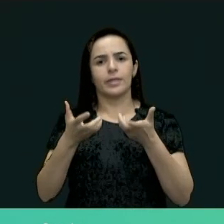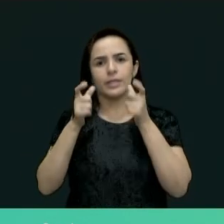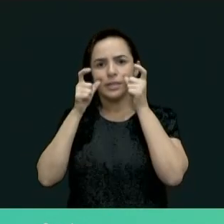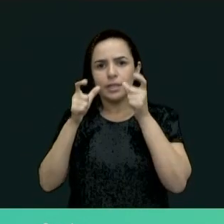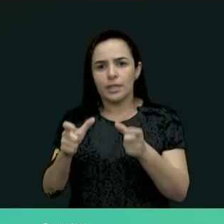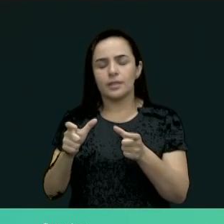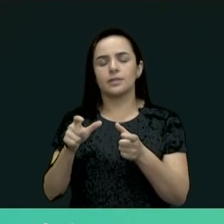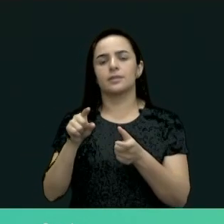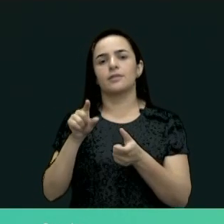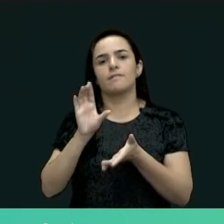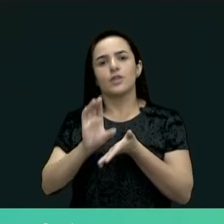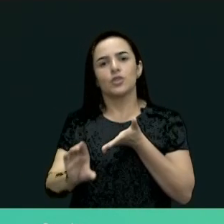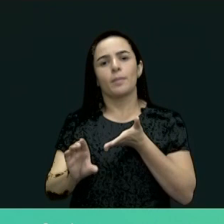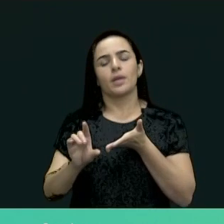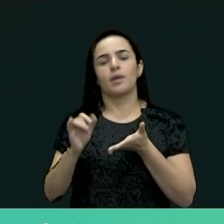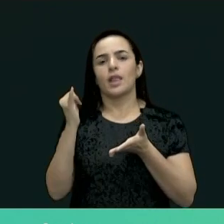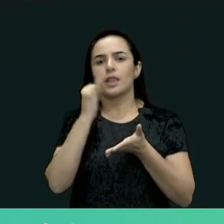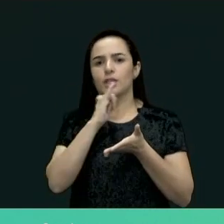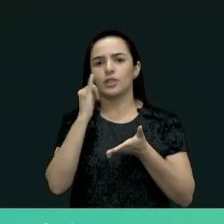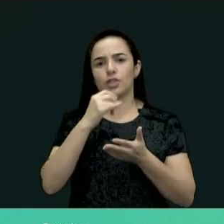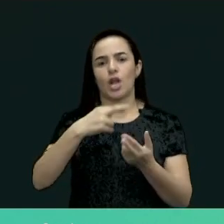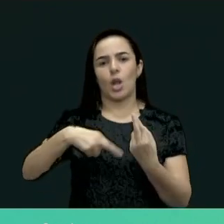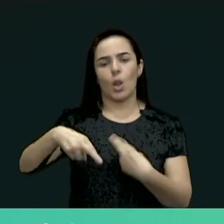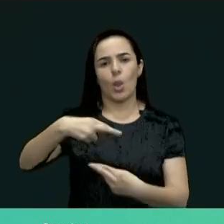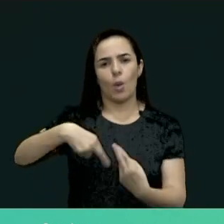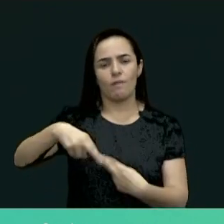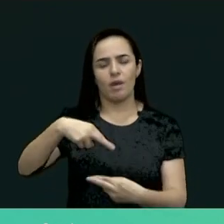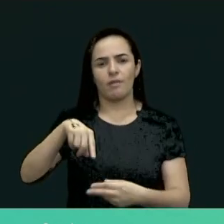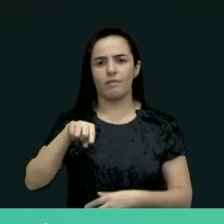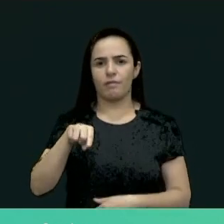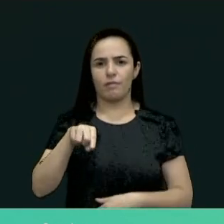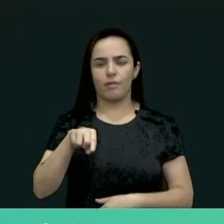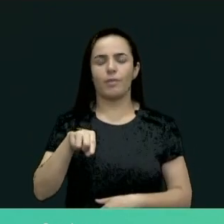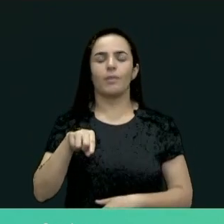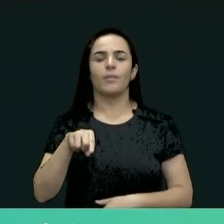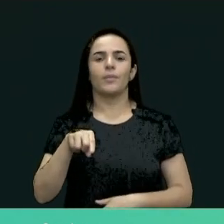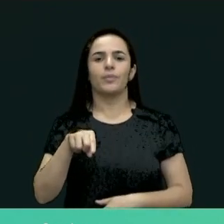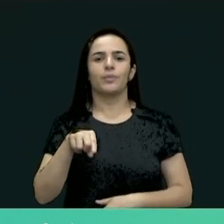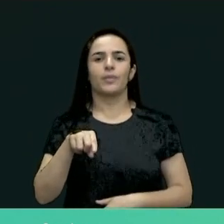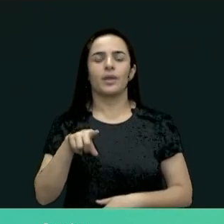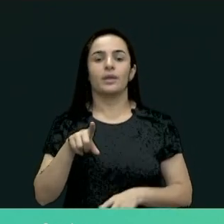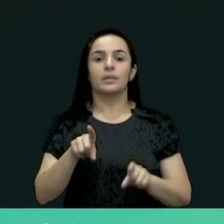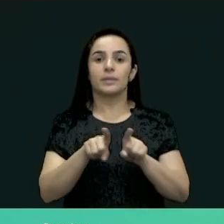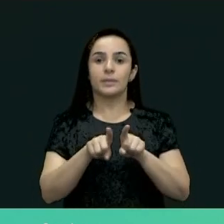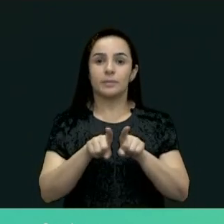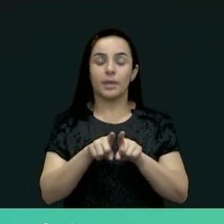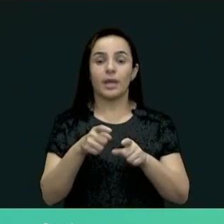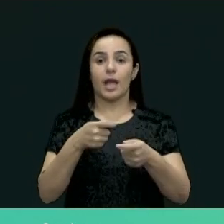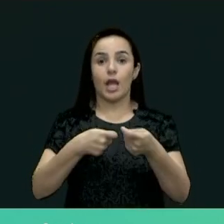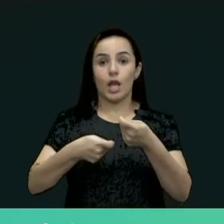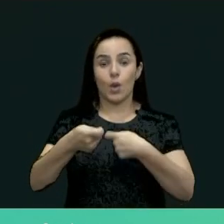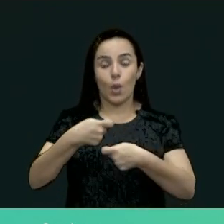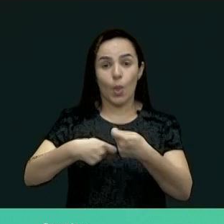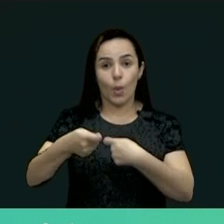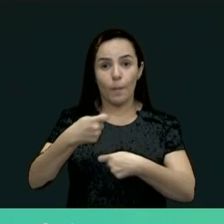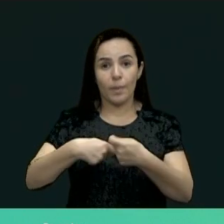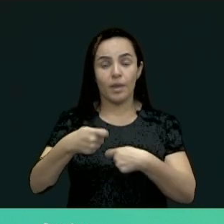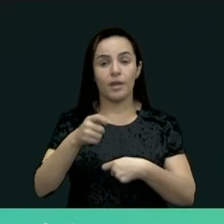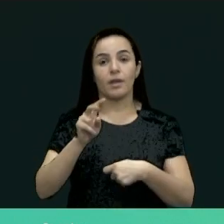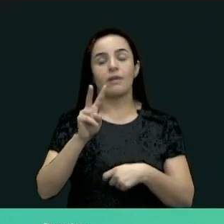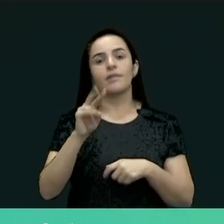em energias renováveis, seja pela questão da busca da energia, da economia de baixo carbono, investindo em